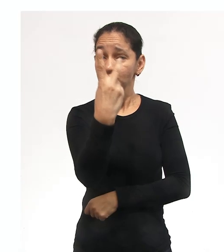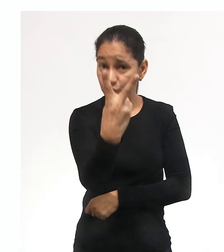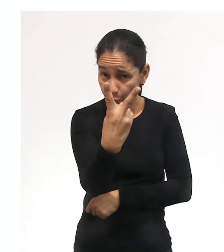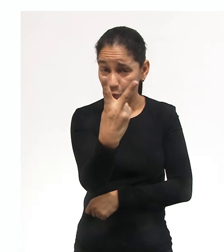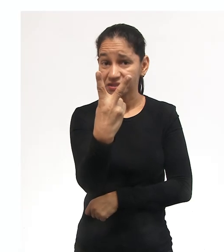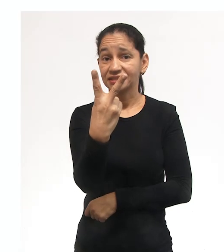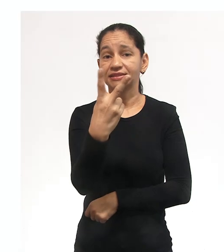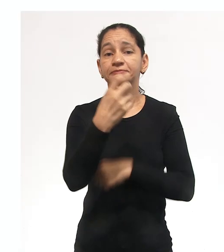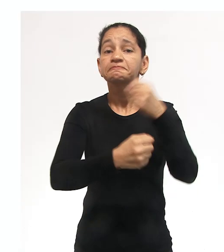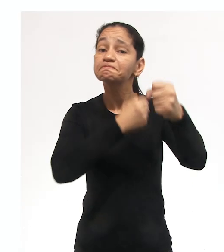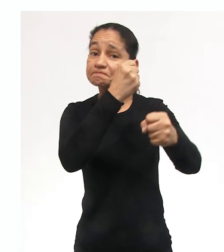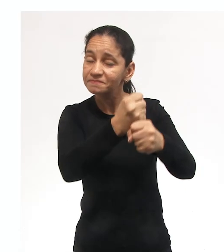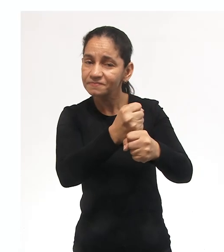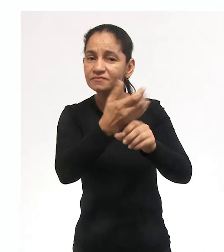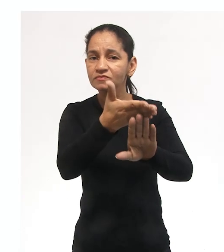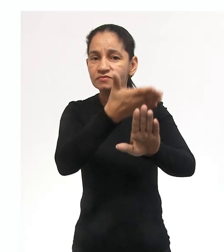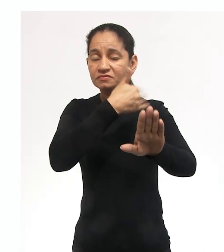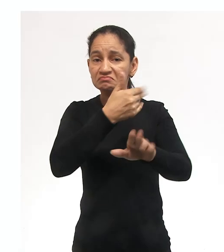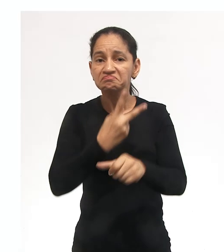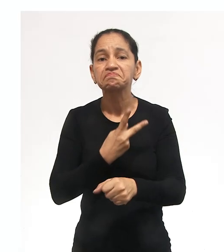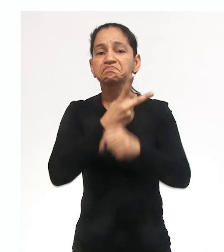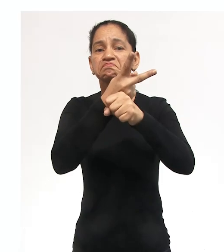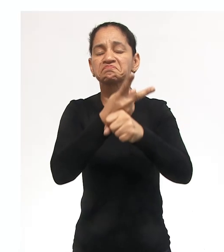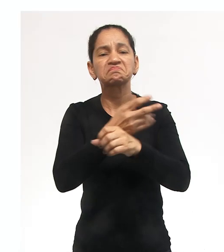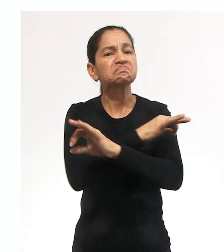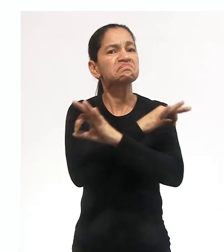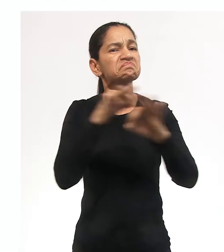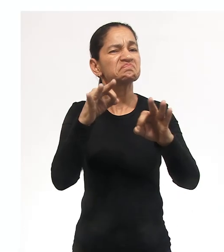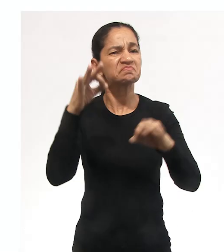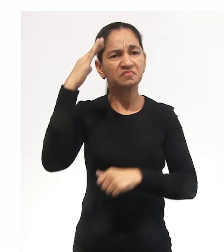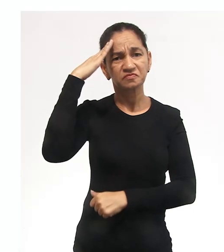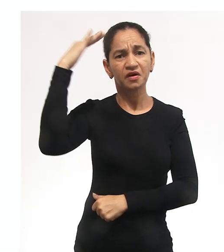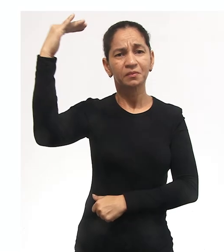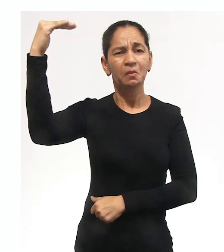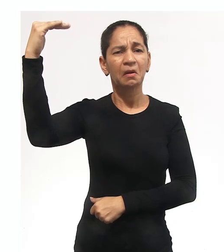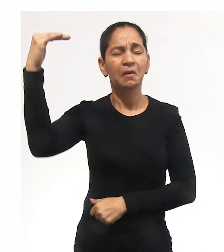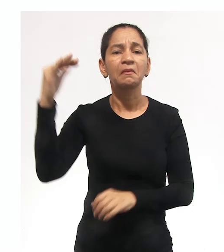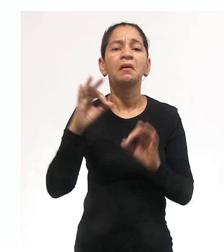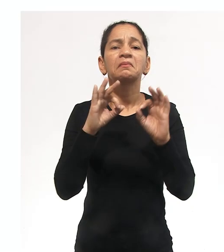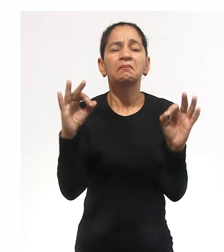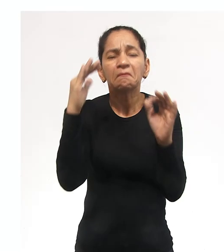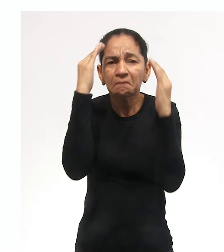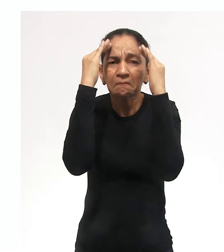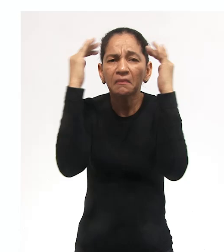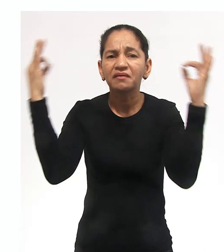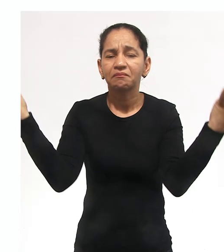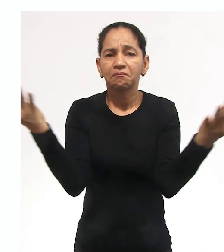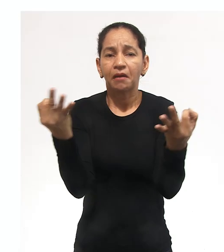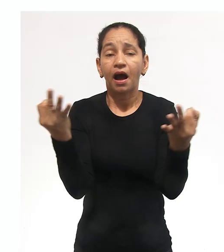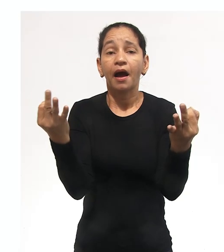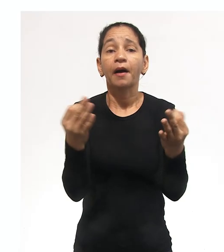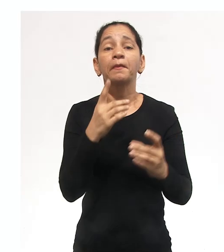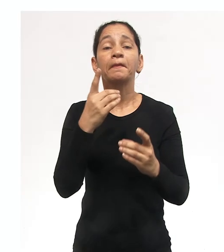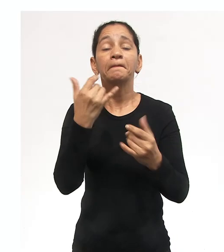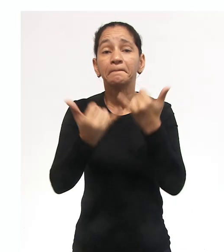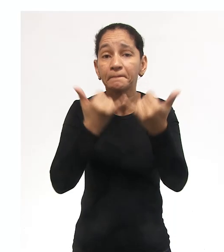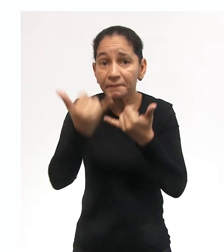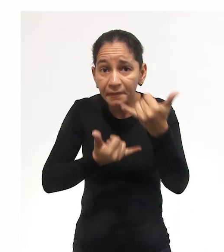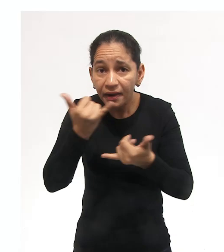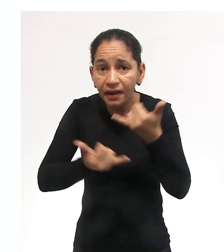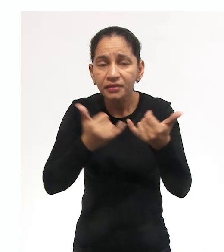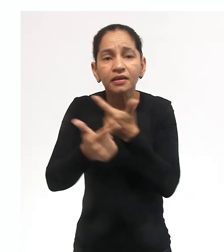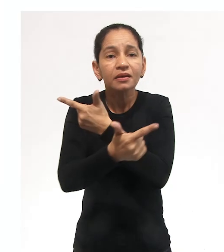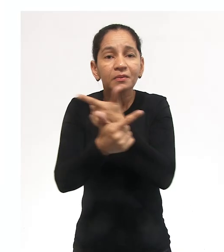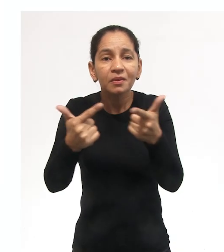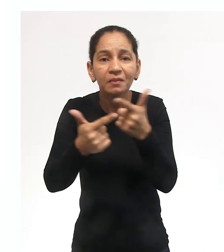a professora Luciane Fernandes, ela ganhou o prêmio Victor Civita, que foi com a sequência didática Jogos,